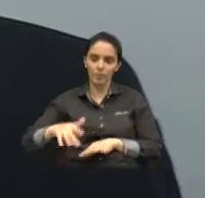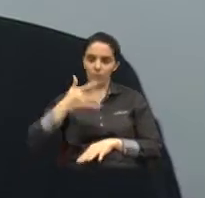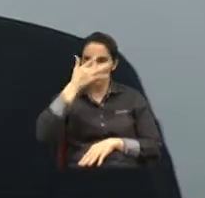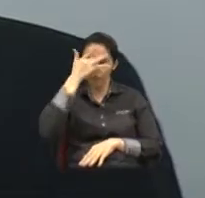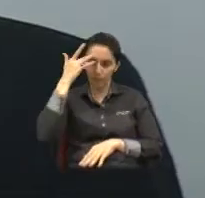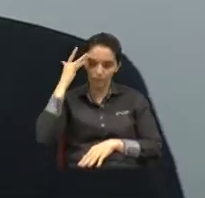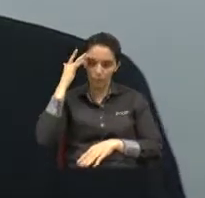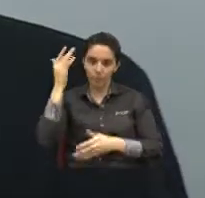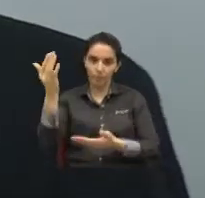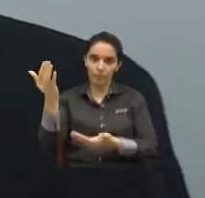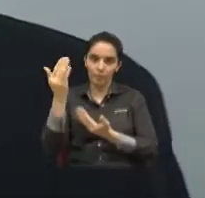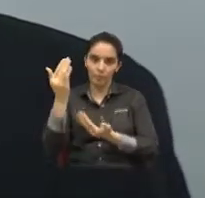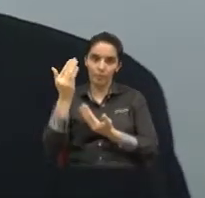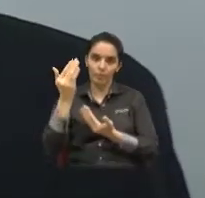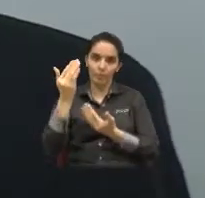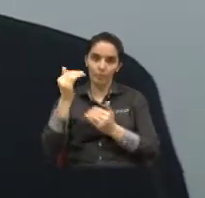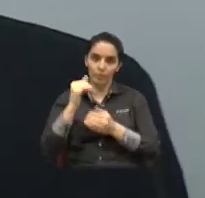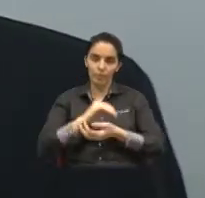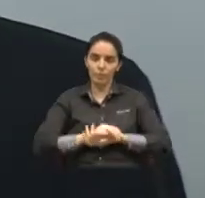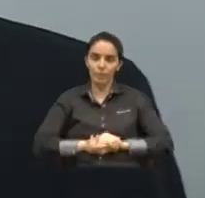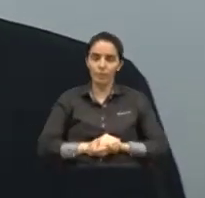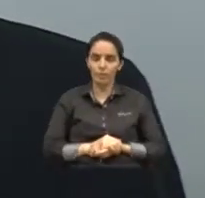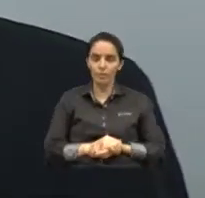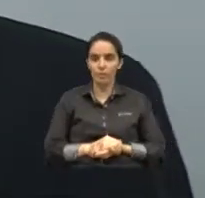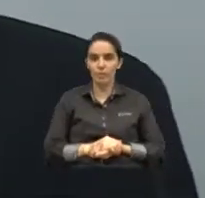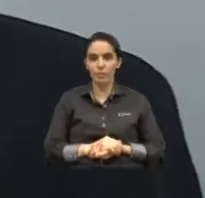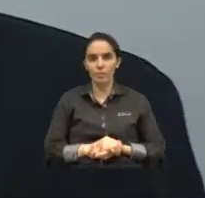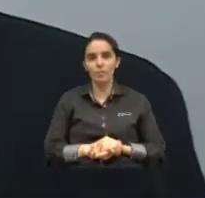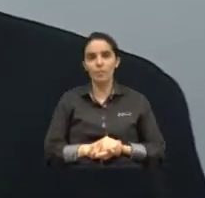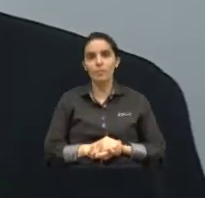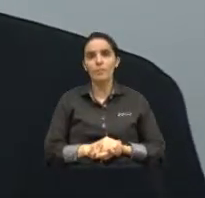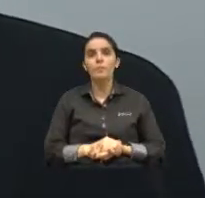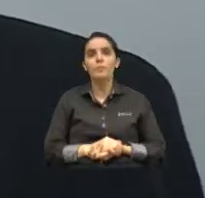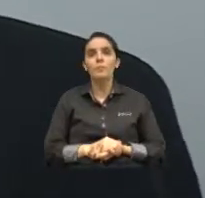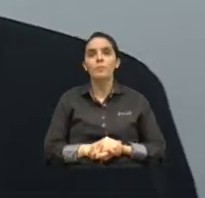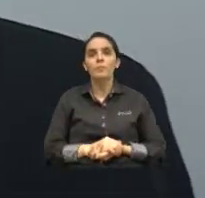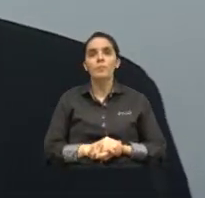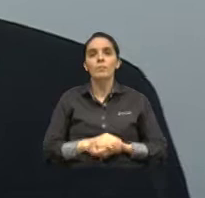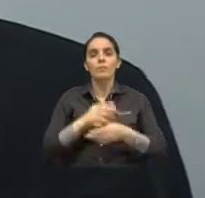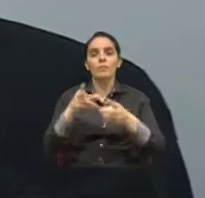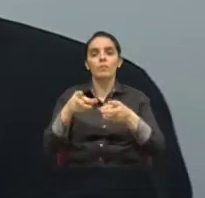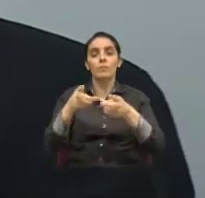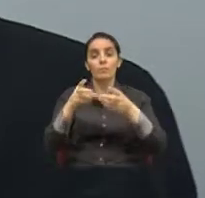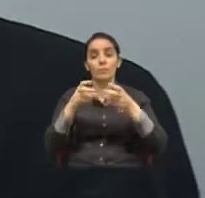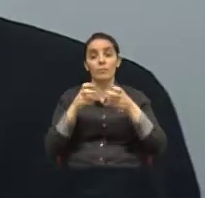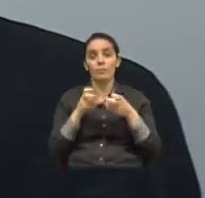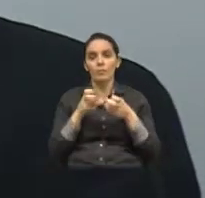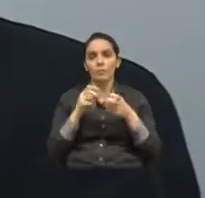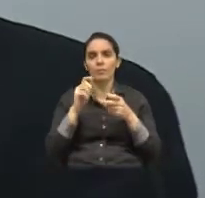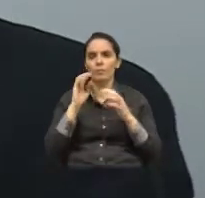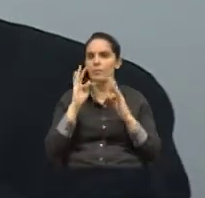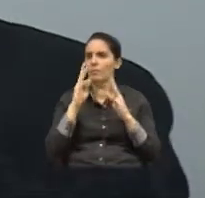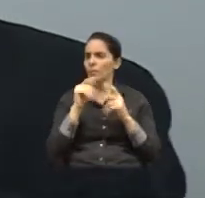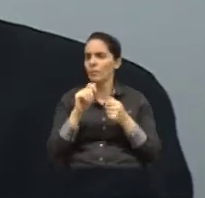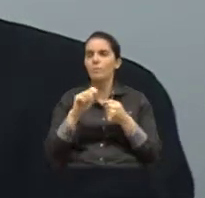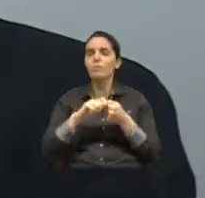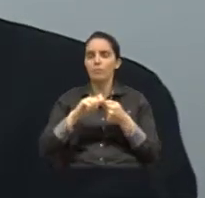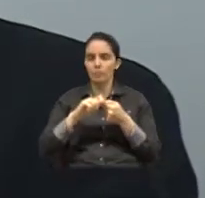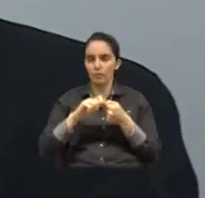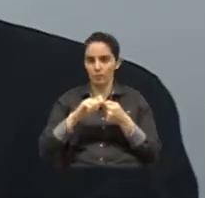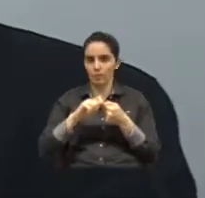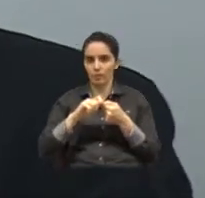realmente merecem o nosso respeito, nossa admiração, nossa consideração, por aquilo que eles fazem, em